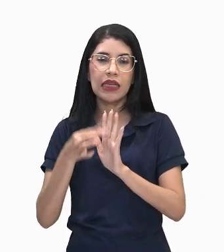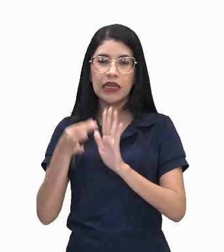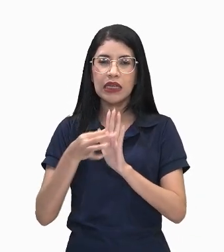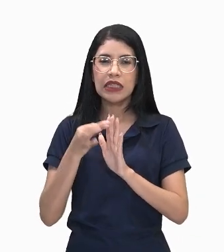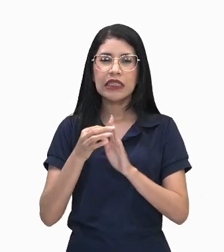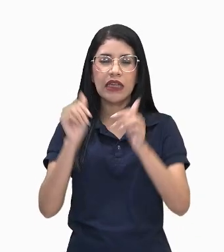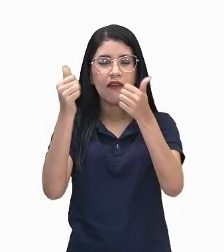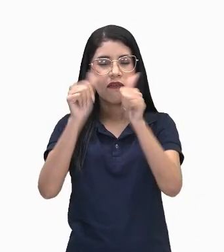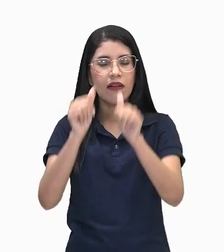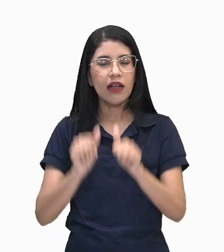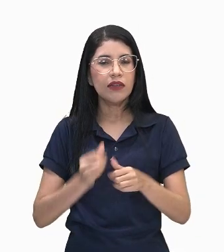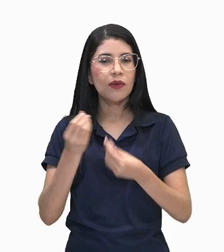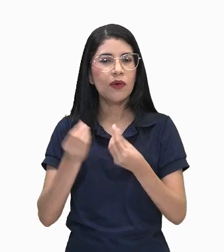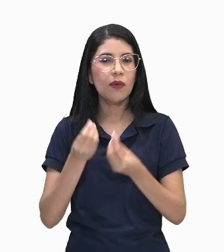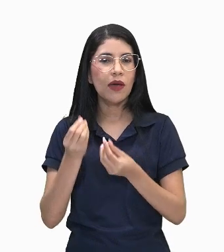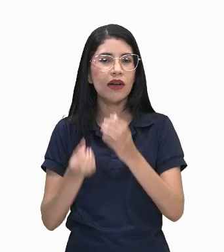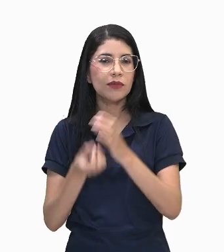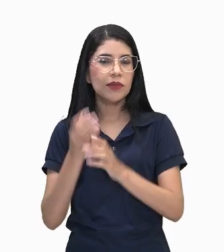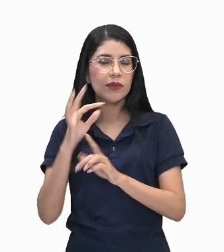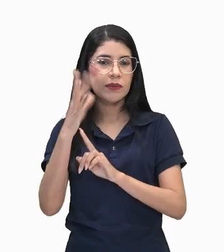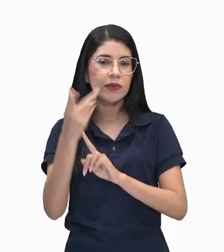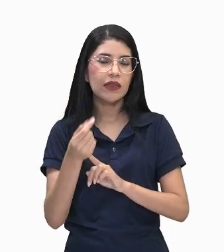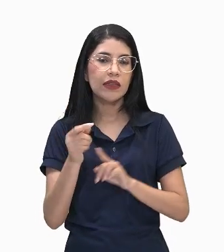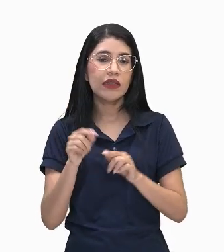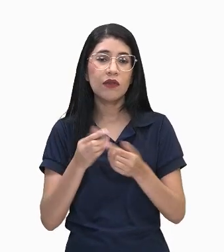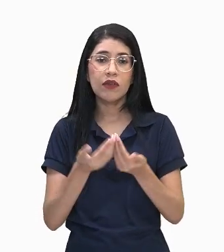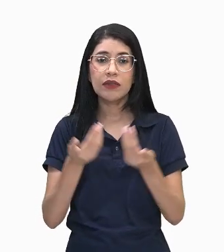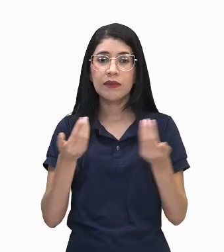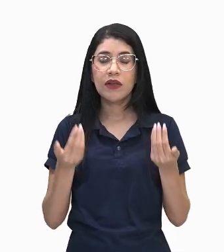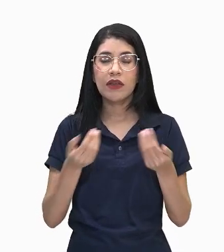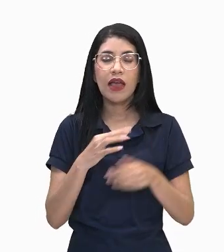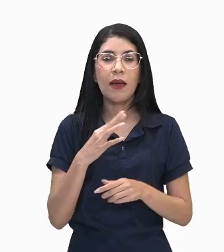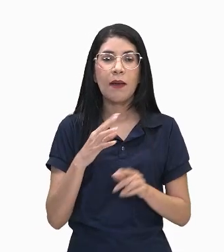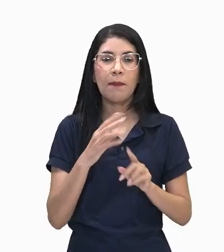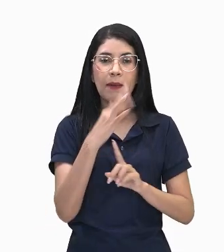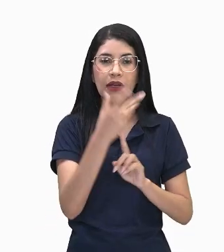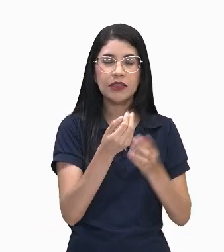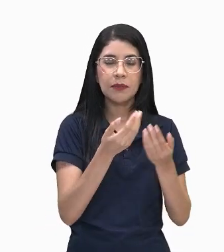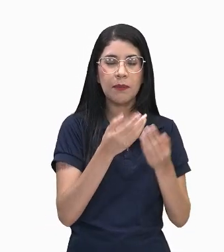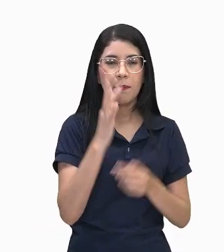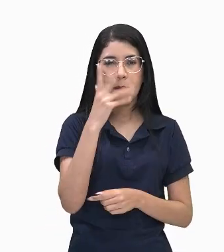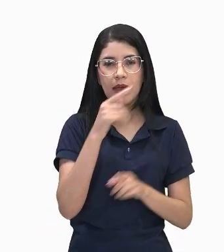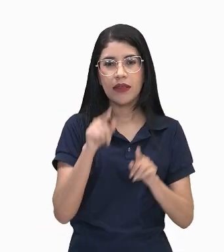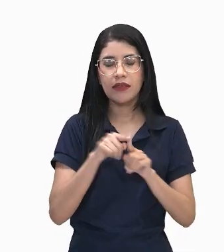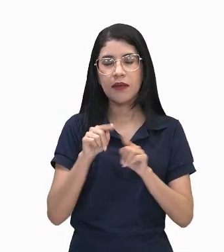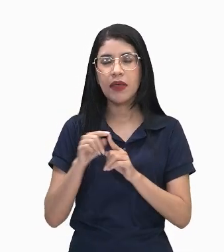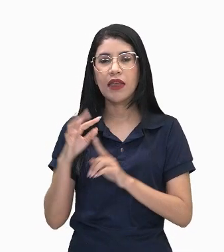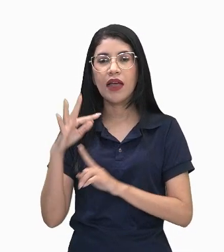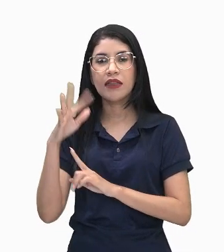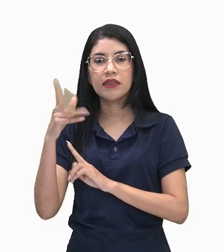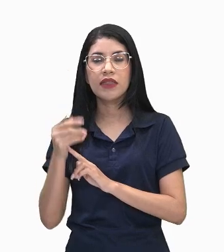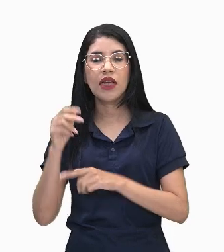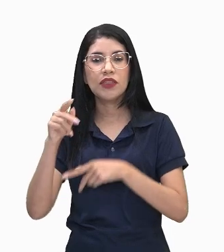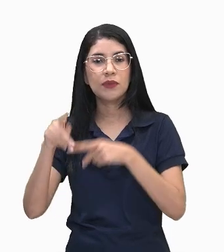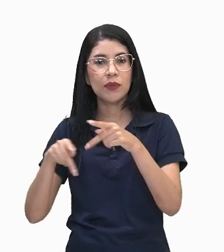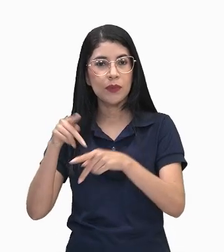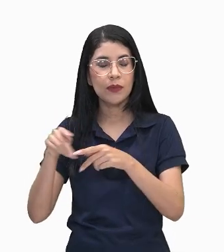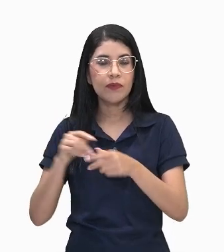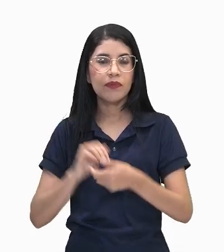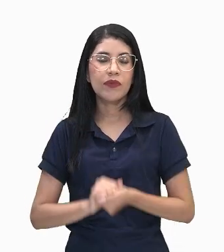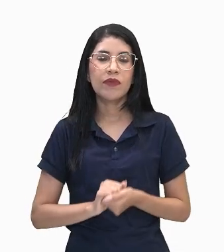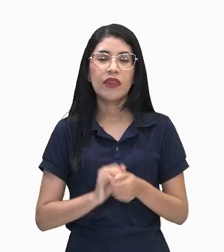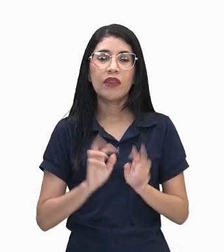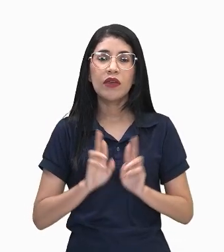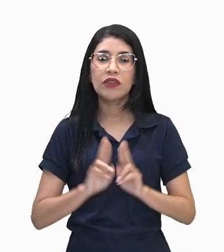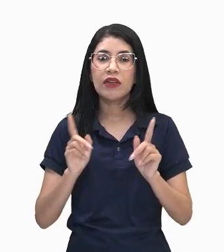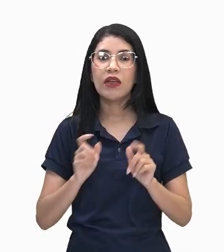de arte. Assim se deu a divisão entre as belas artes e as artes populares, ou seja, entre a alta cultura e